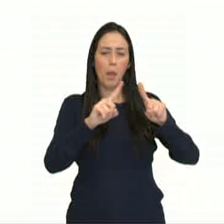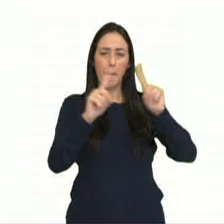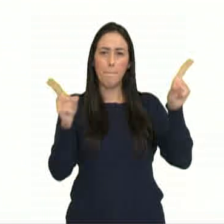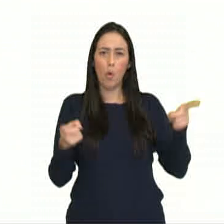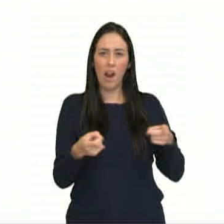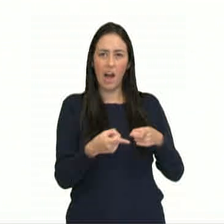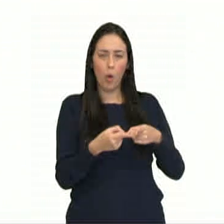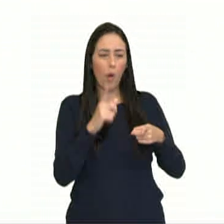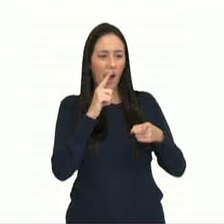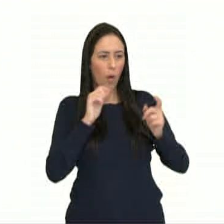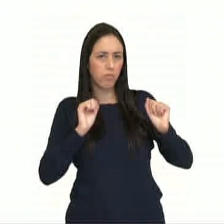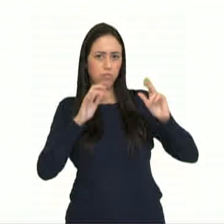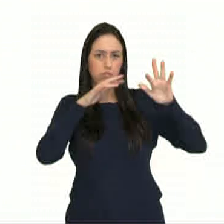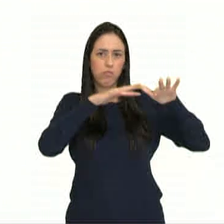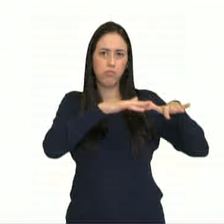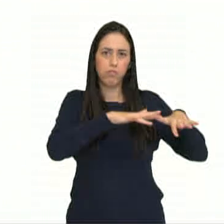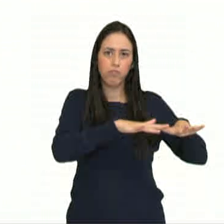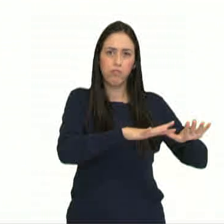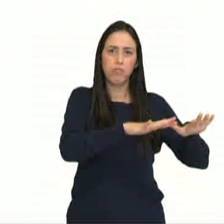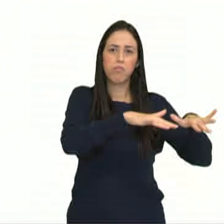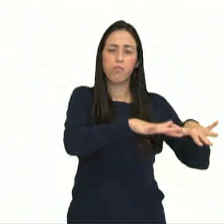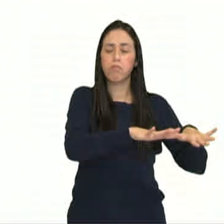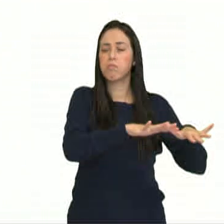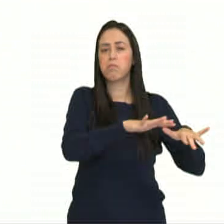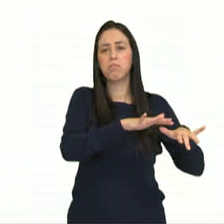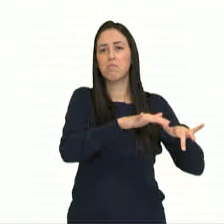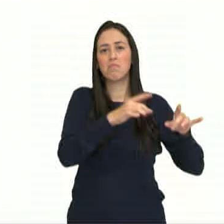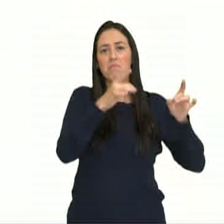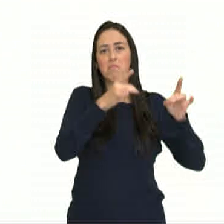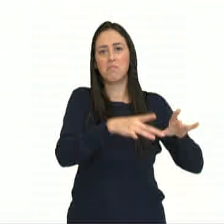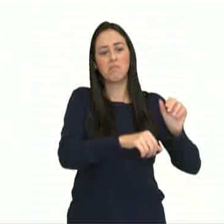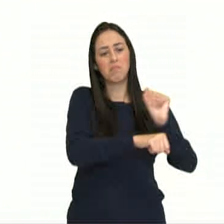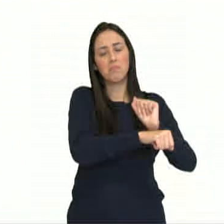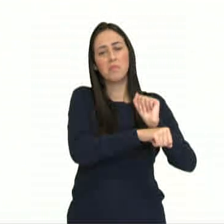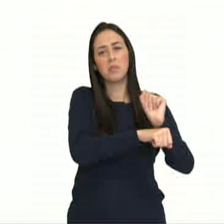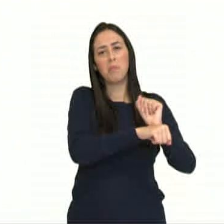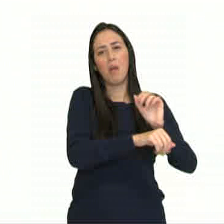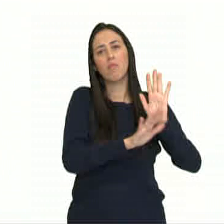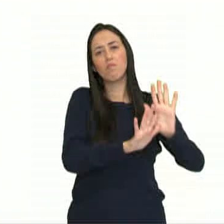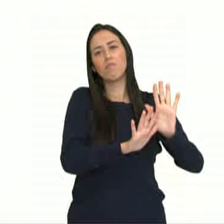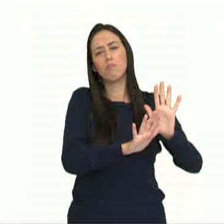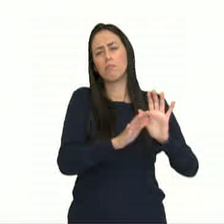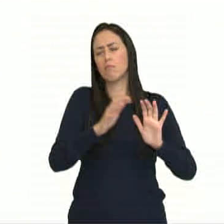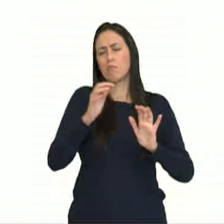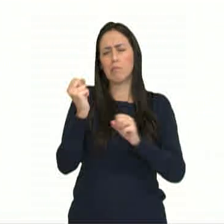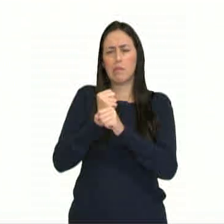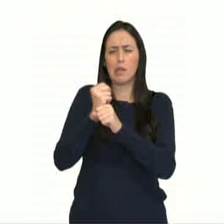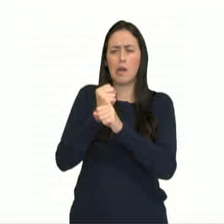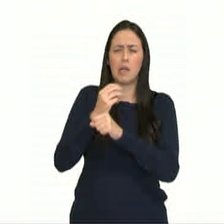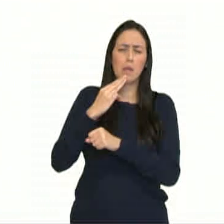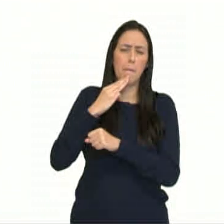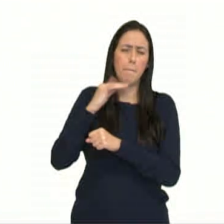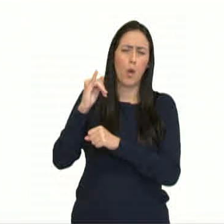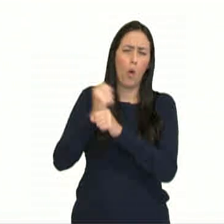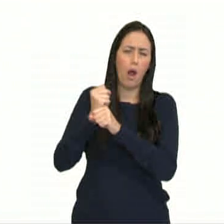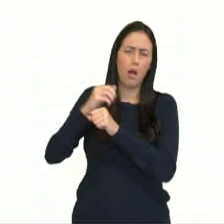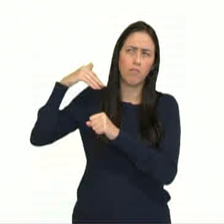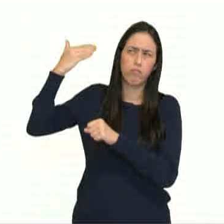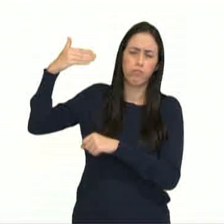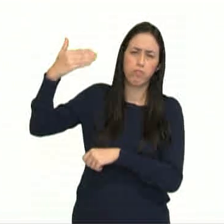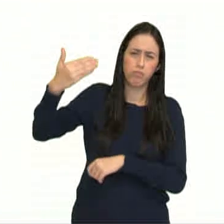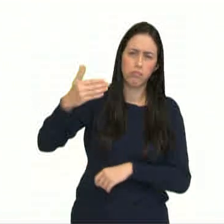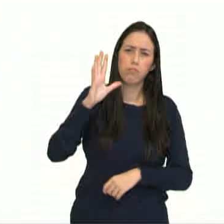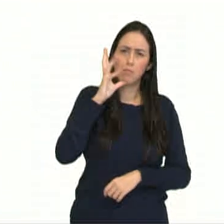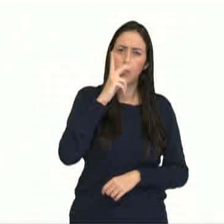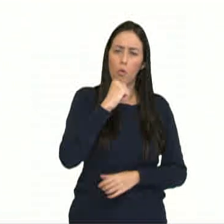água ela foi se alojando e foi se depositando ali ao longo de milhares e milhares de anos. Mas a gente